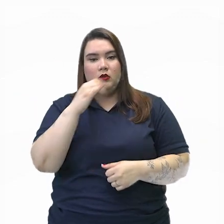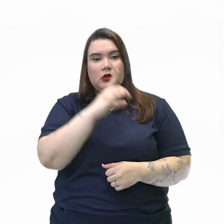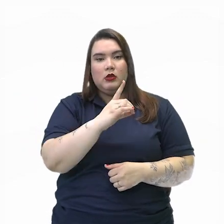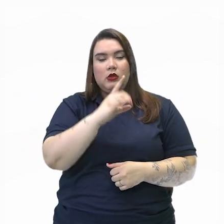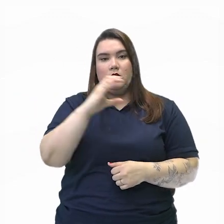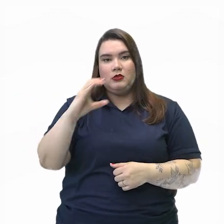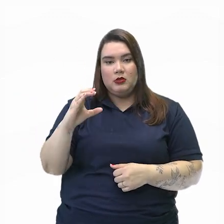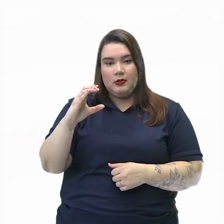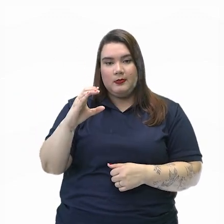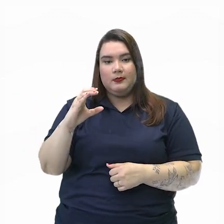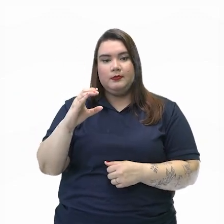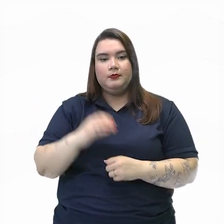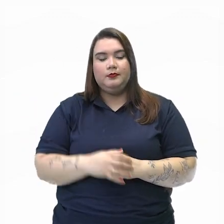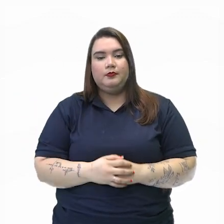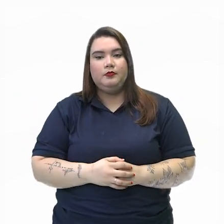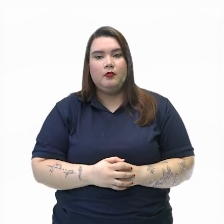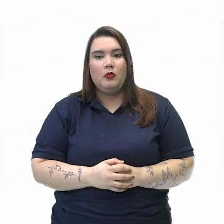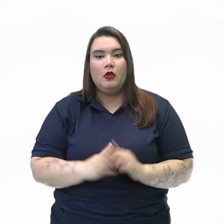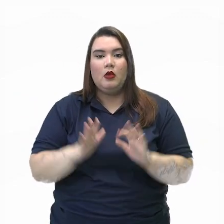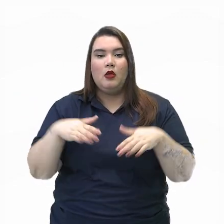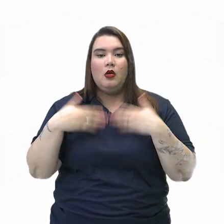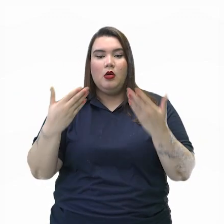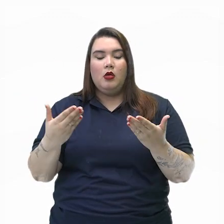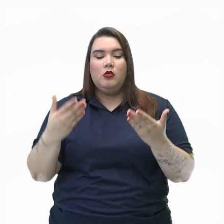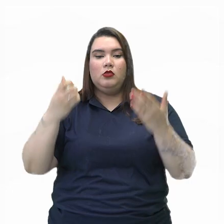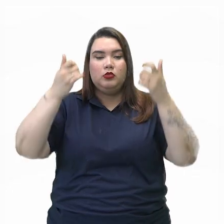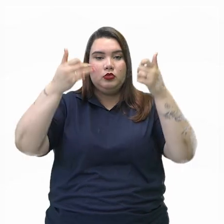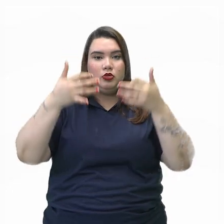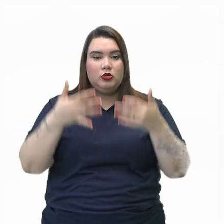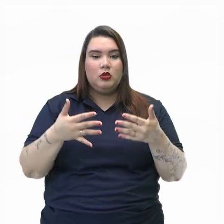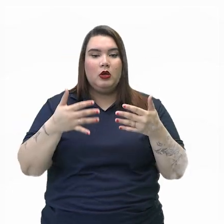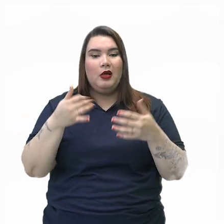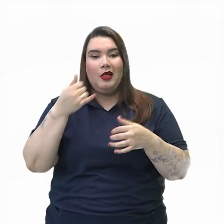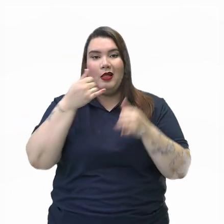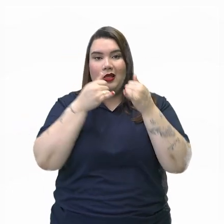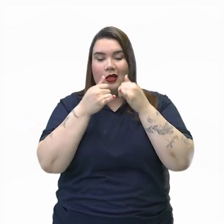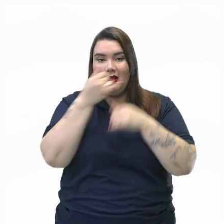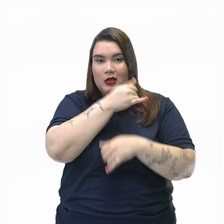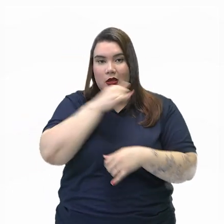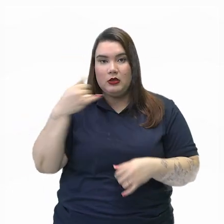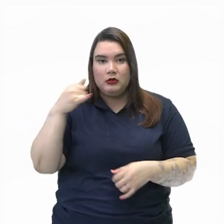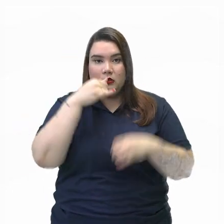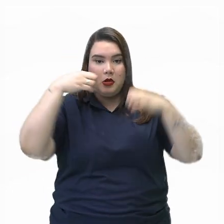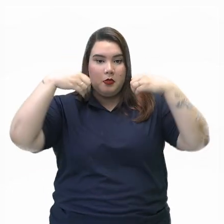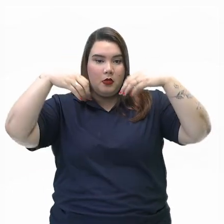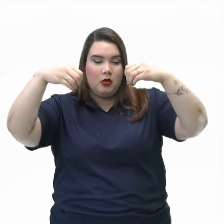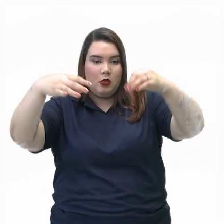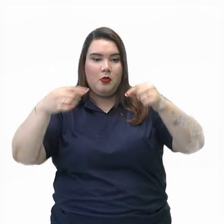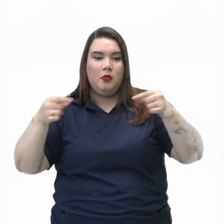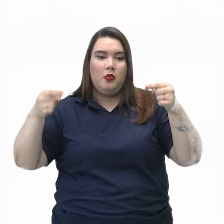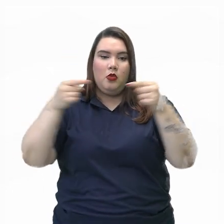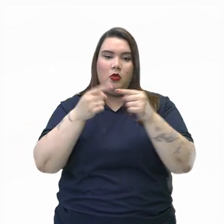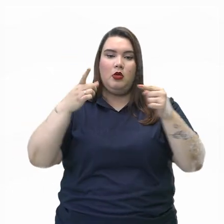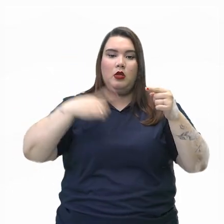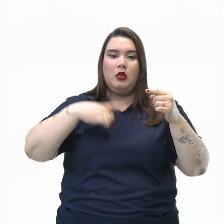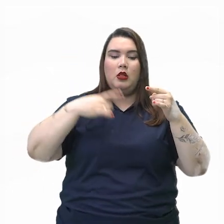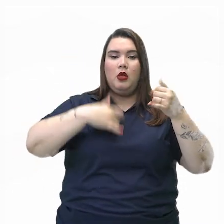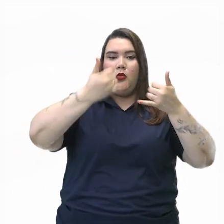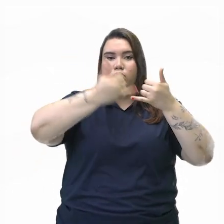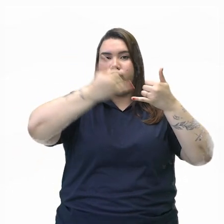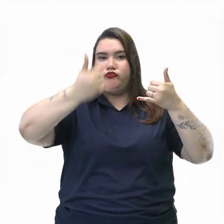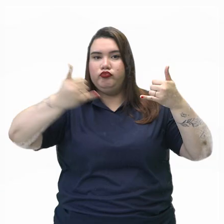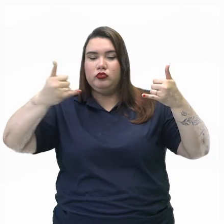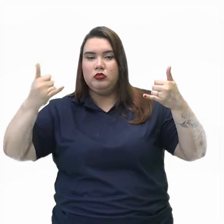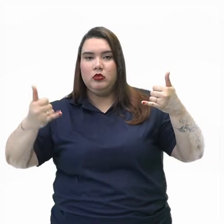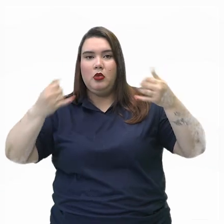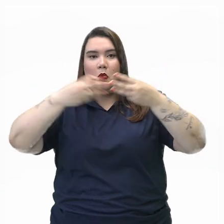energia elétrica. Aí nós temos aí, quando eu estou falando de eletricidade, aparece aí corrente